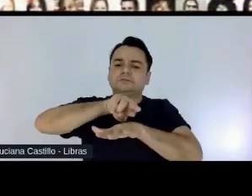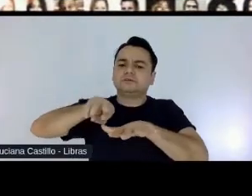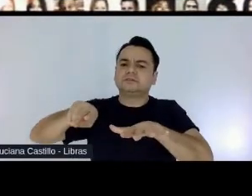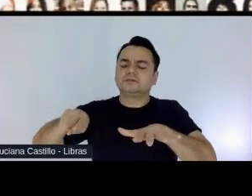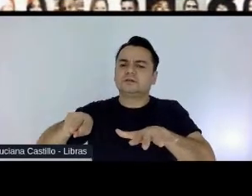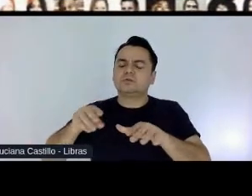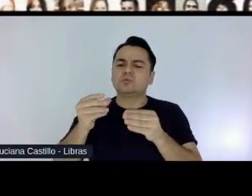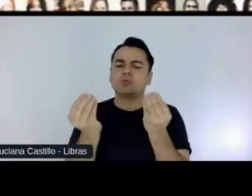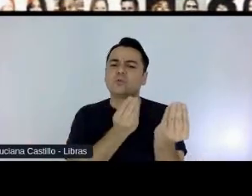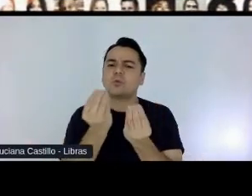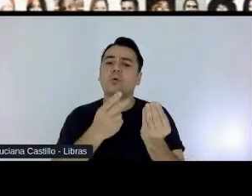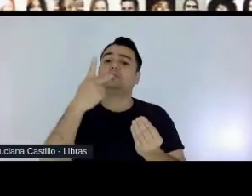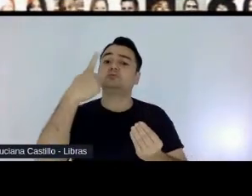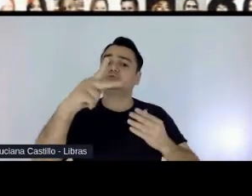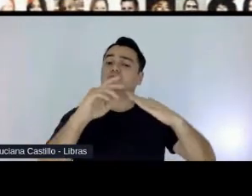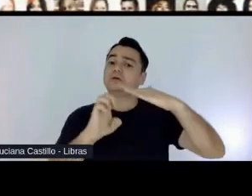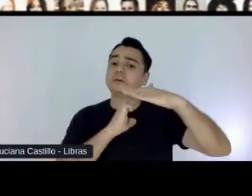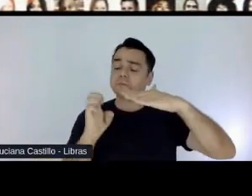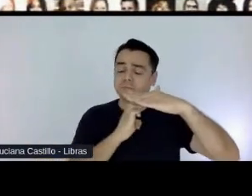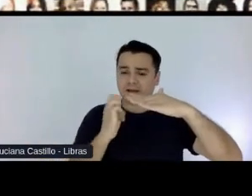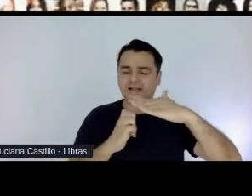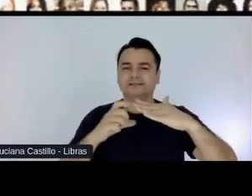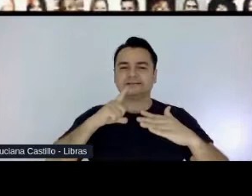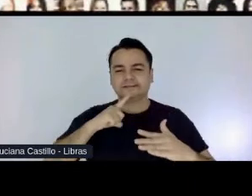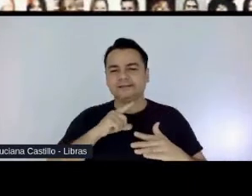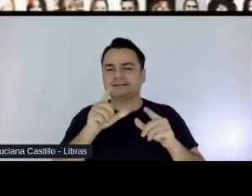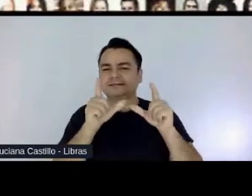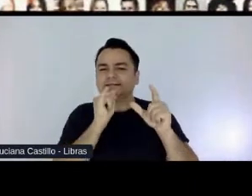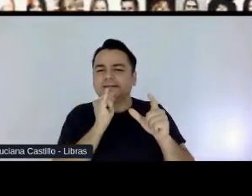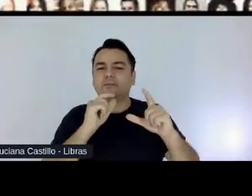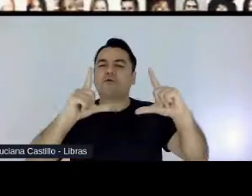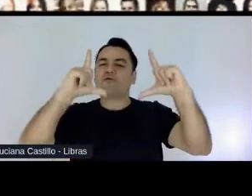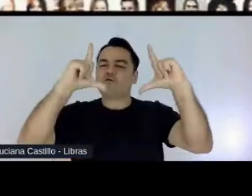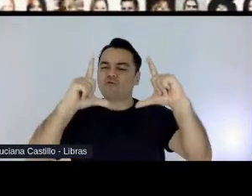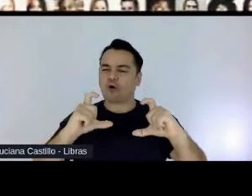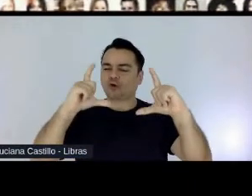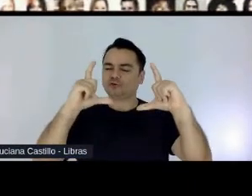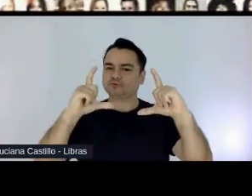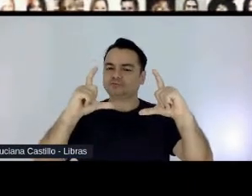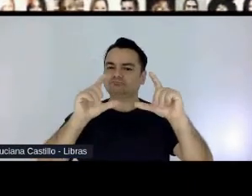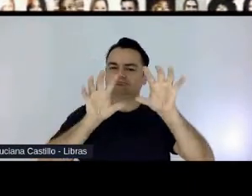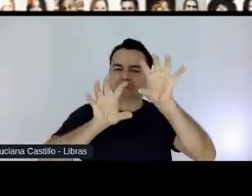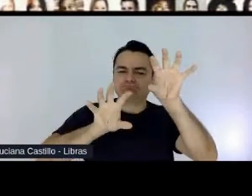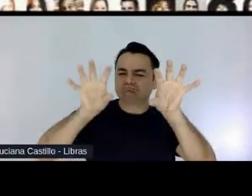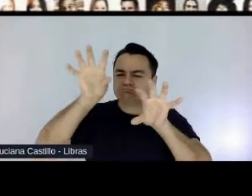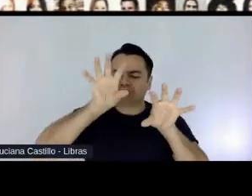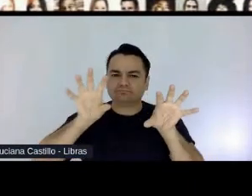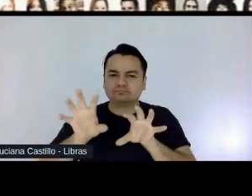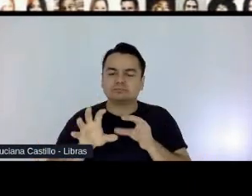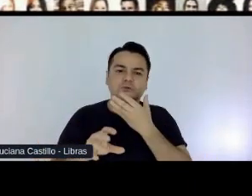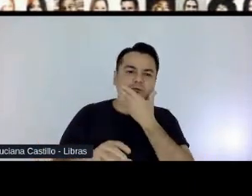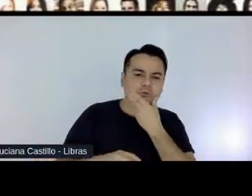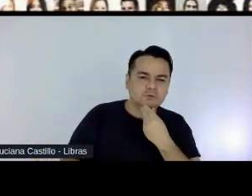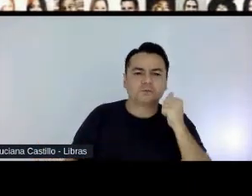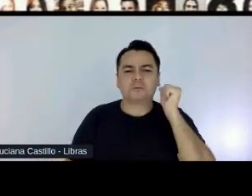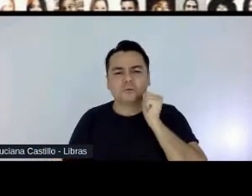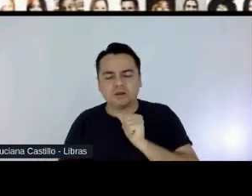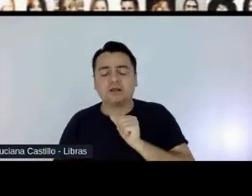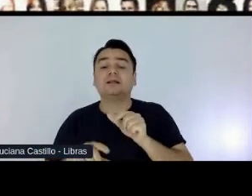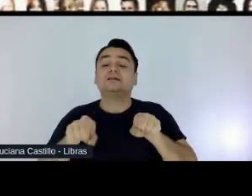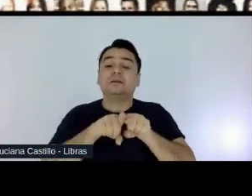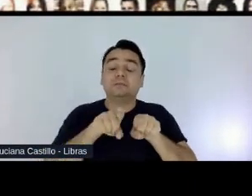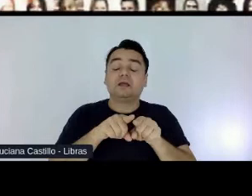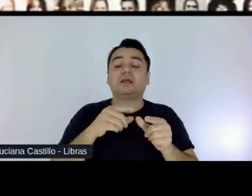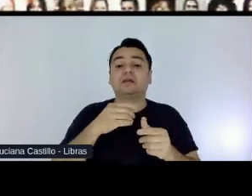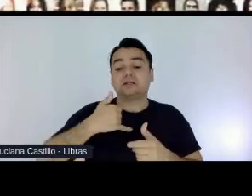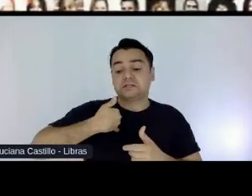é que essa empresa ela está tirando uma foto dela, né, como é que está distribuído o quadro dela, então, que tipo de representatividade ela